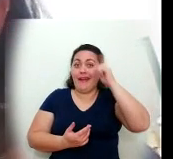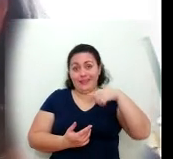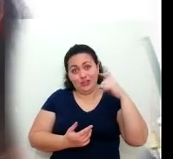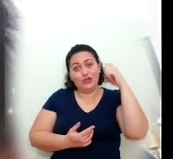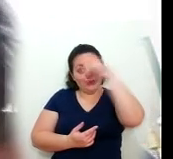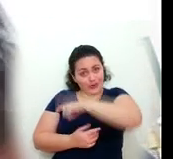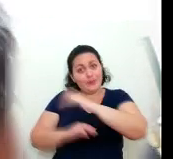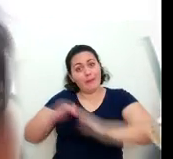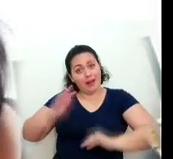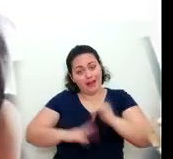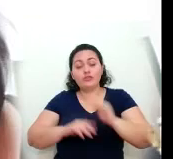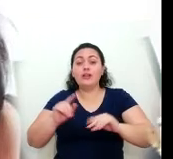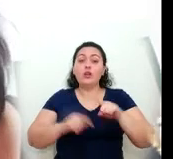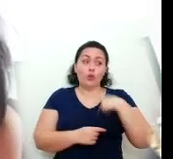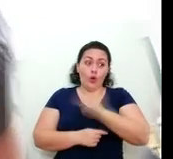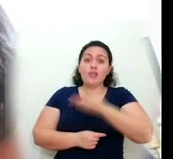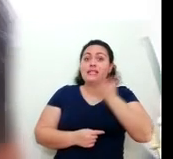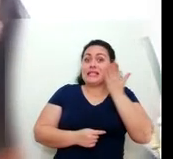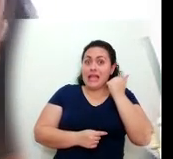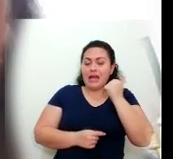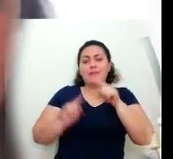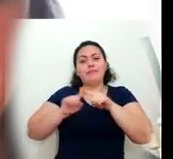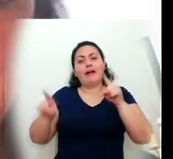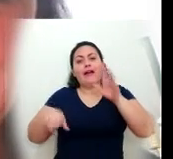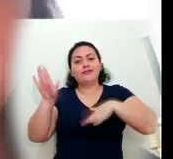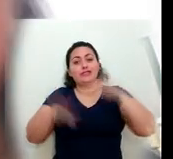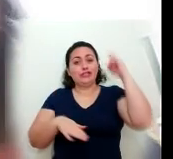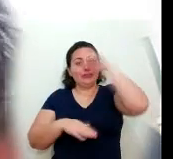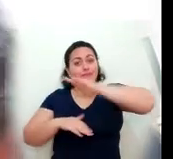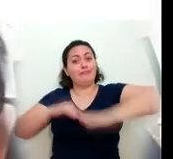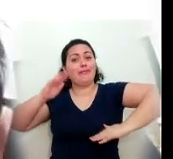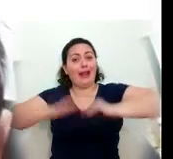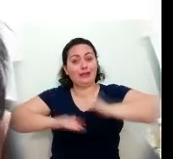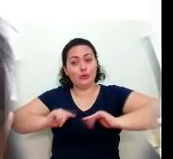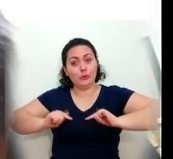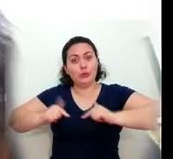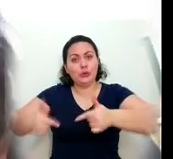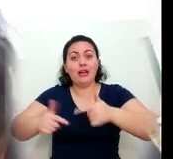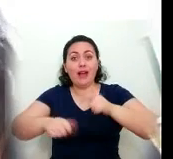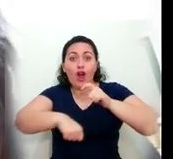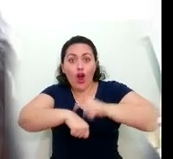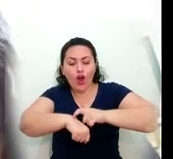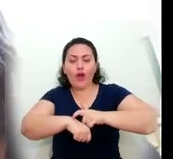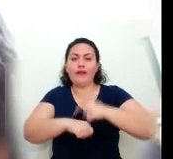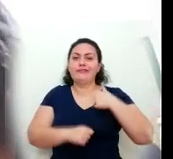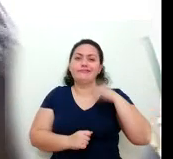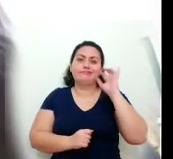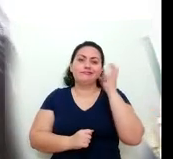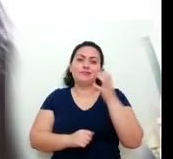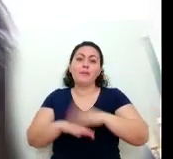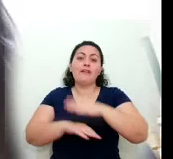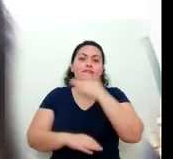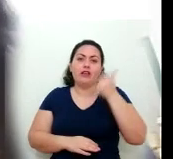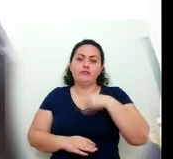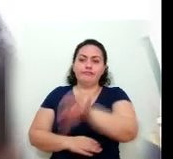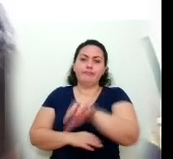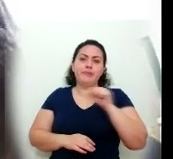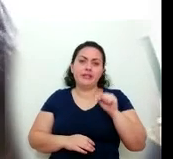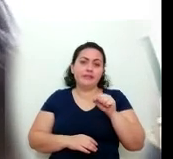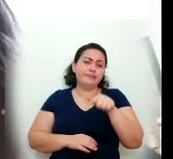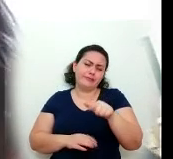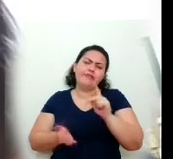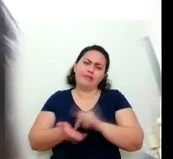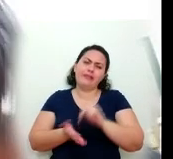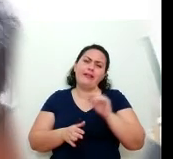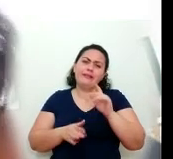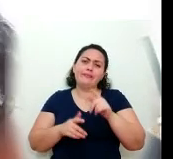assim, né? O difícil é fazer isso, né? A gente sabe, mas não consegue, às vezes, pôr em prática, né? Chegar na hora, a gente vai no que estava